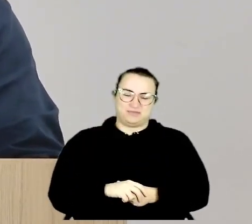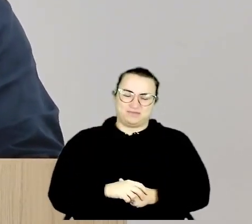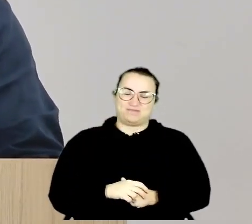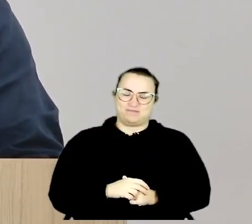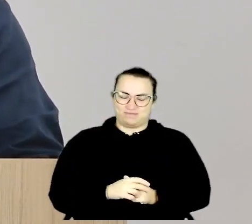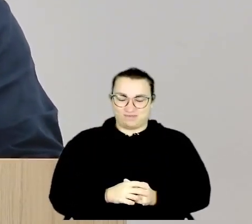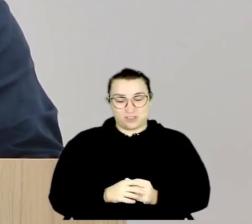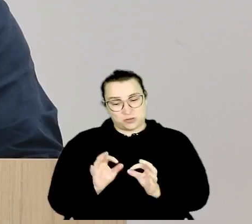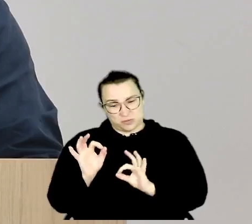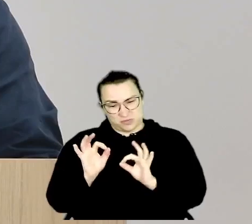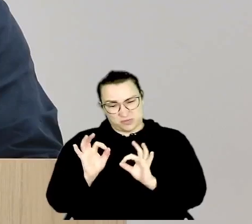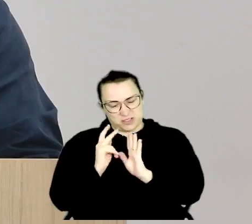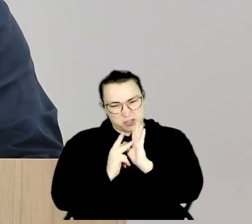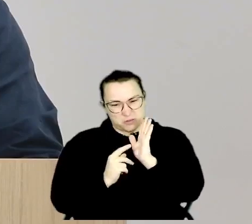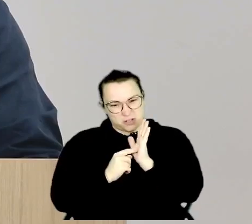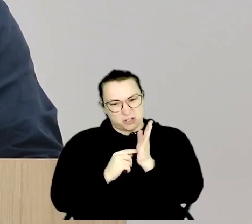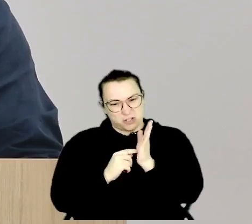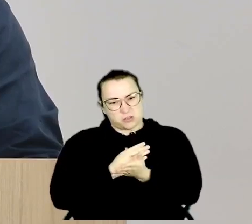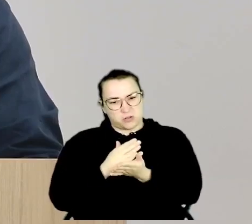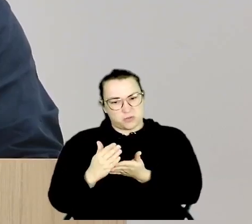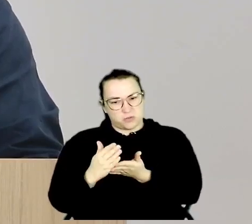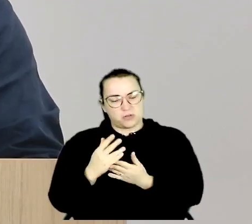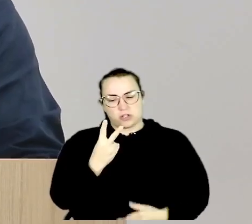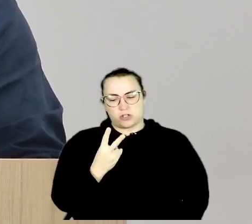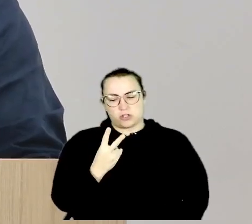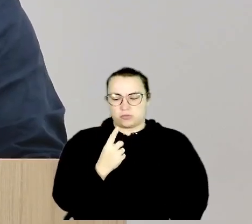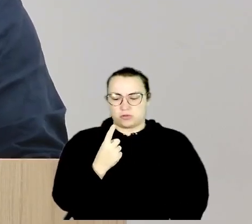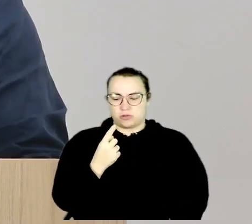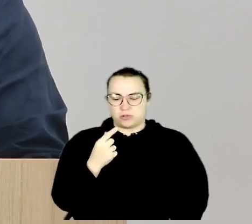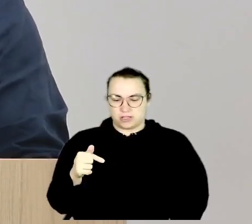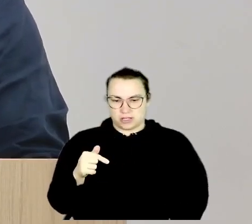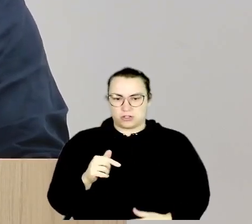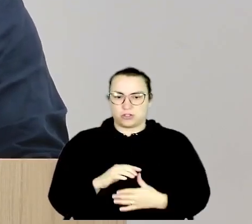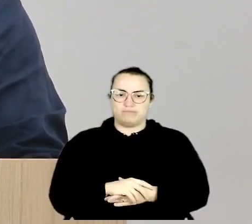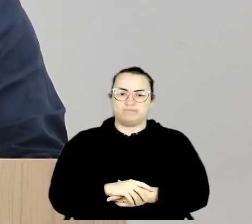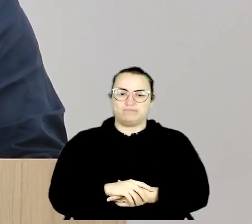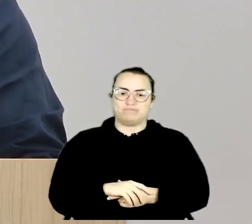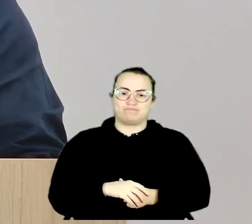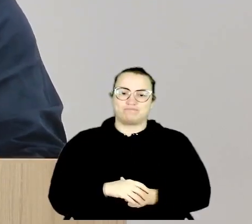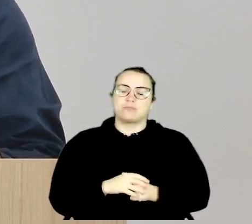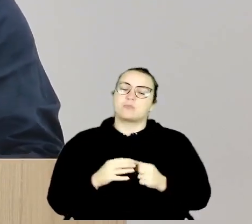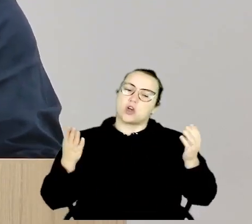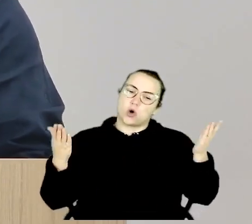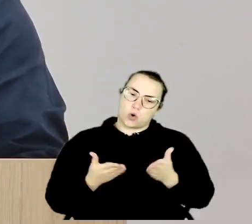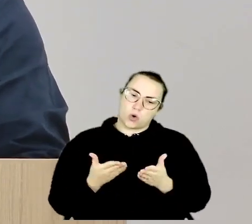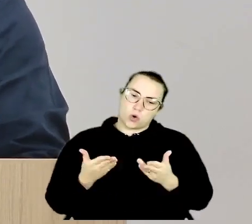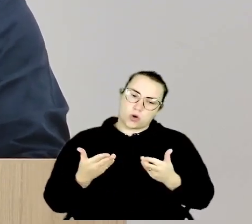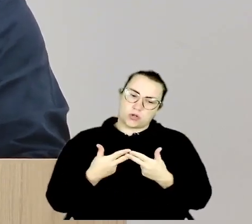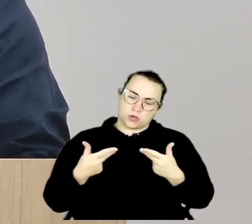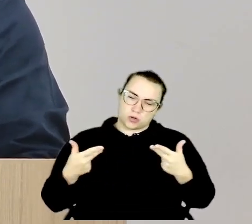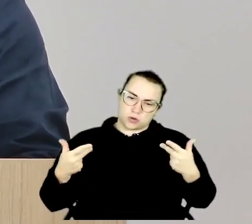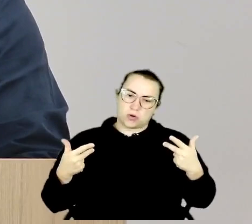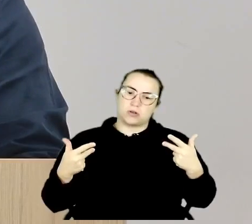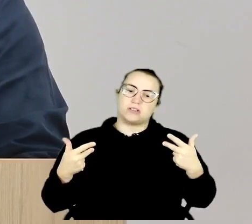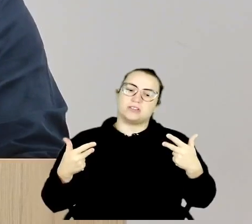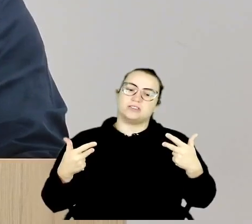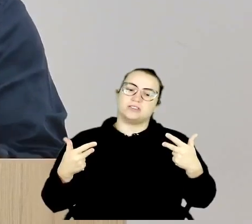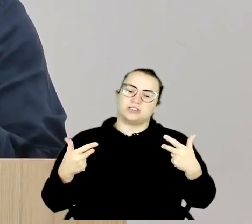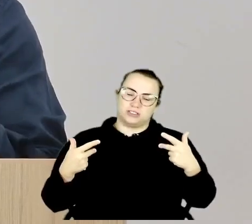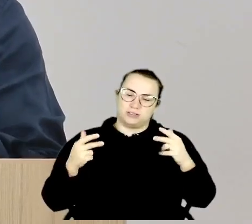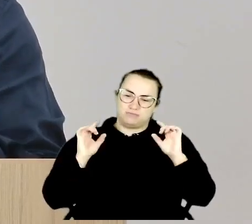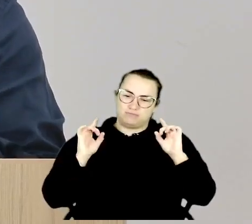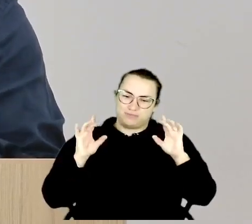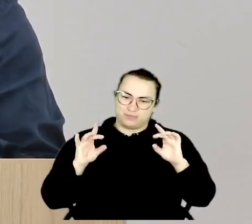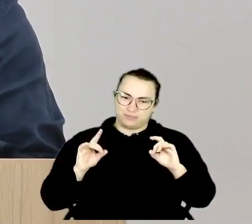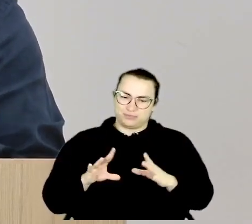projeto que iniciou lá em 2017 com o prefeito eral do Trento e hoje muita coisa se torna realidade precisa aqui